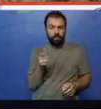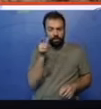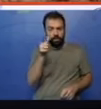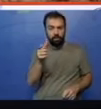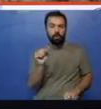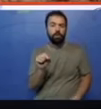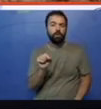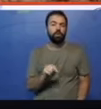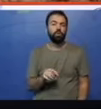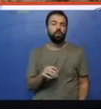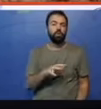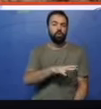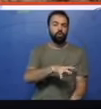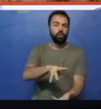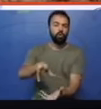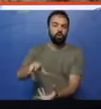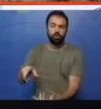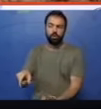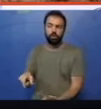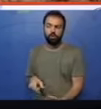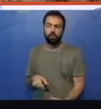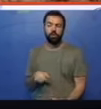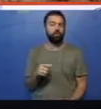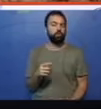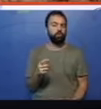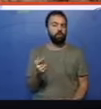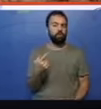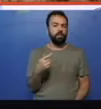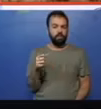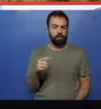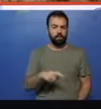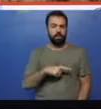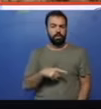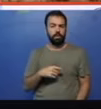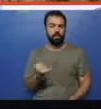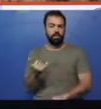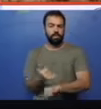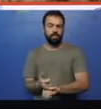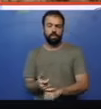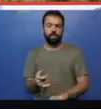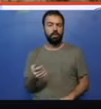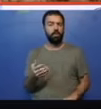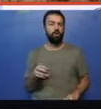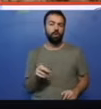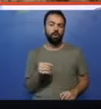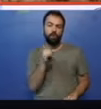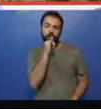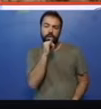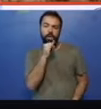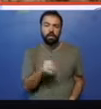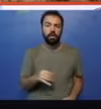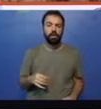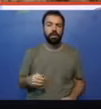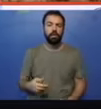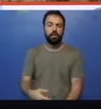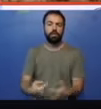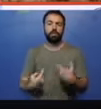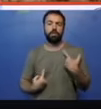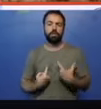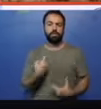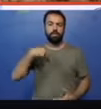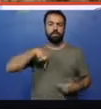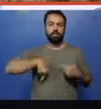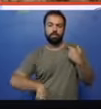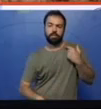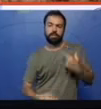química. Por exemplo, no sangue de animais mamíferos. Nosso sangue também, por exemplo, nosso sangue é vermelho,